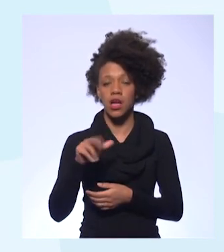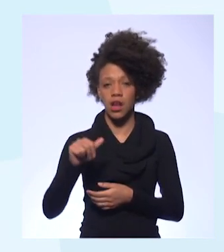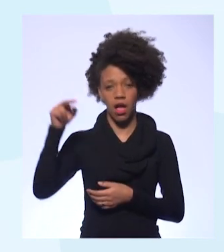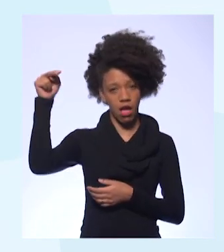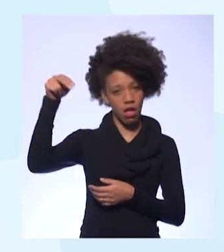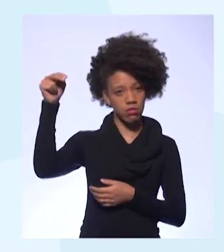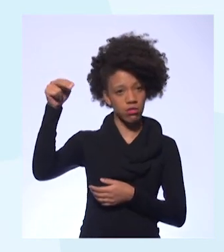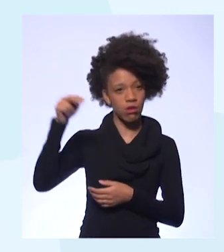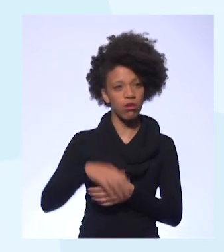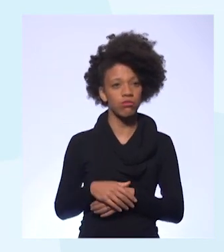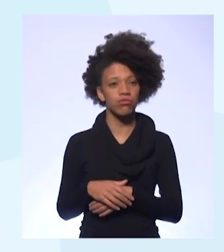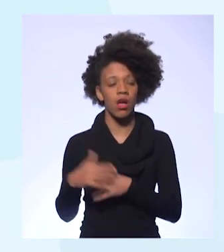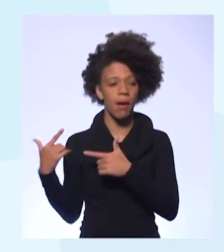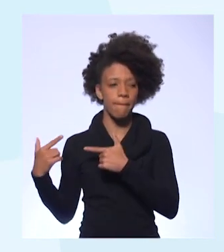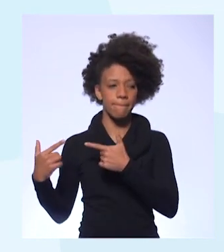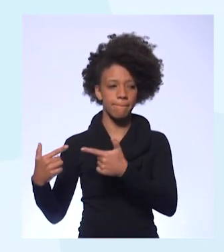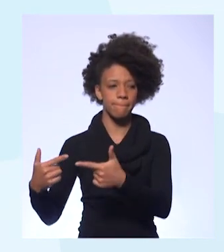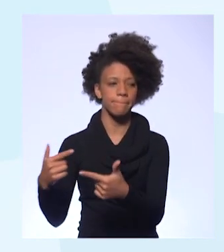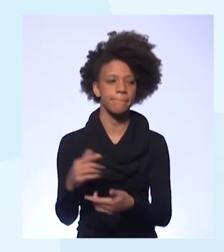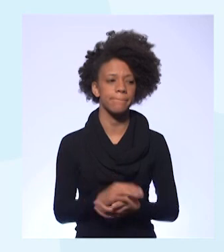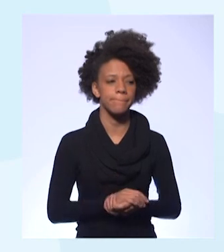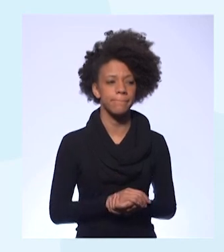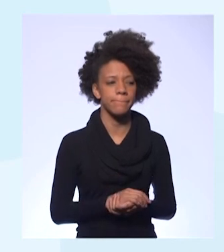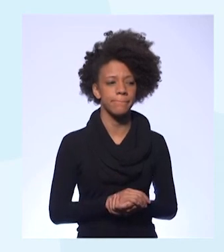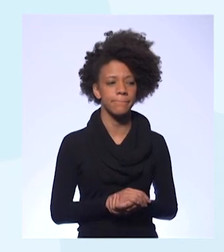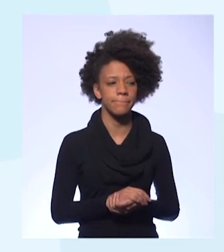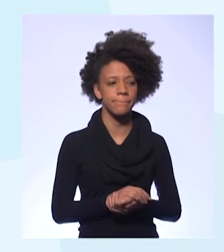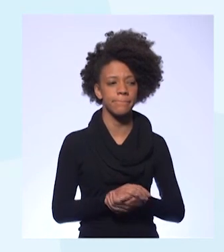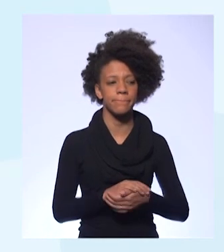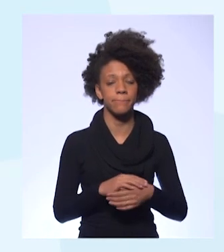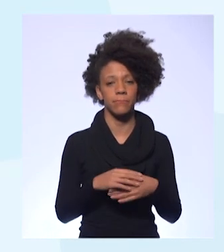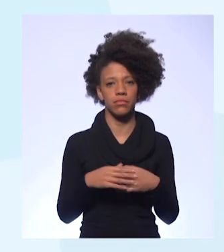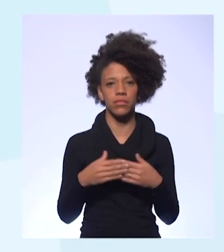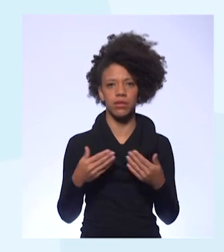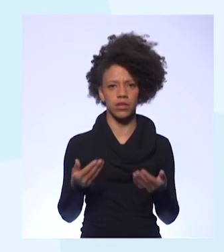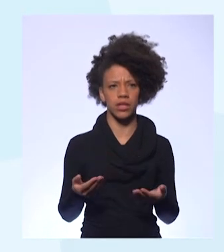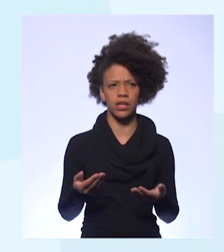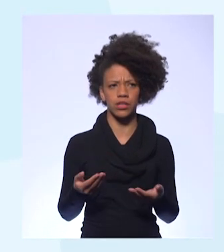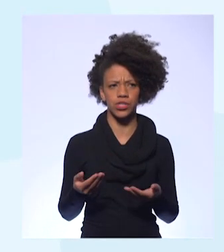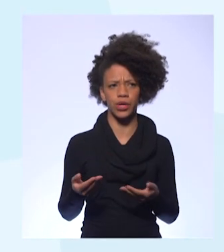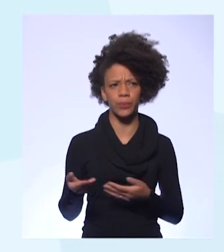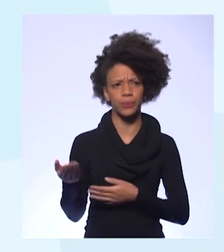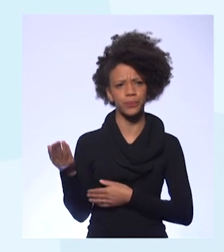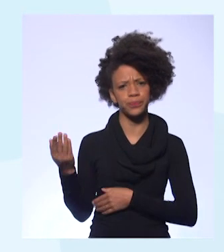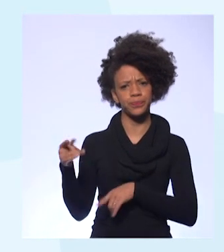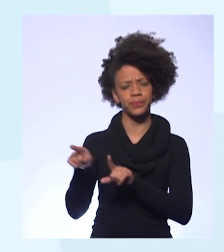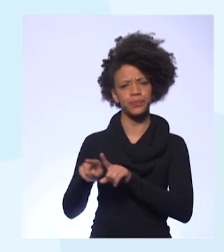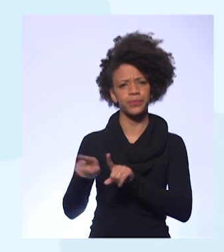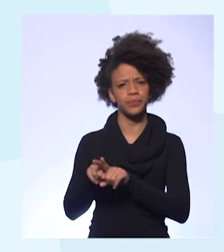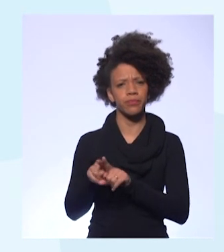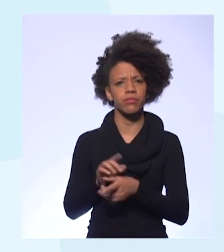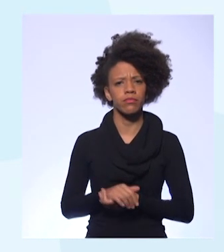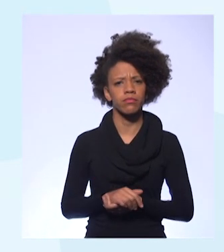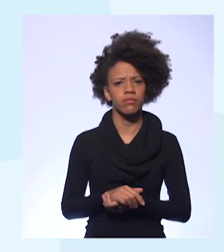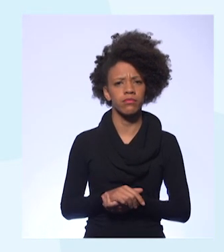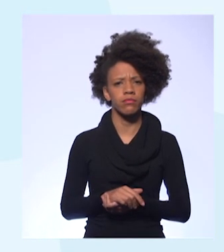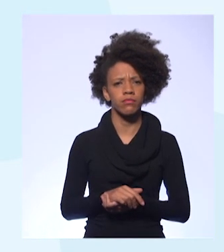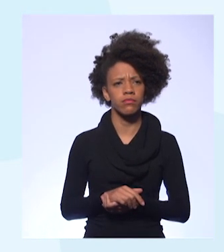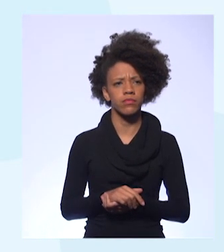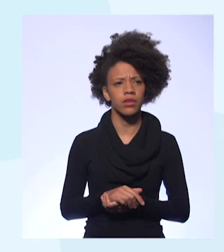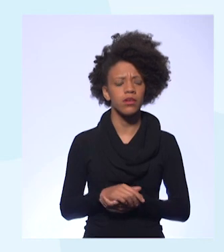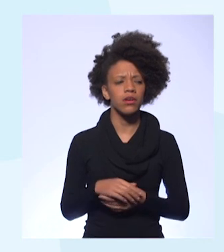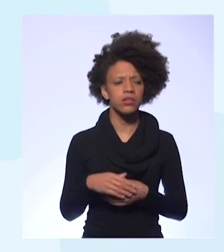entre 1867 1869 81 o e temos aí este momento